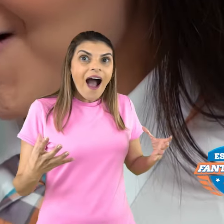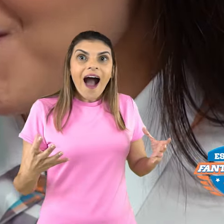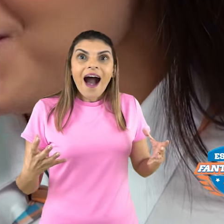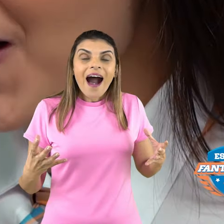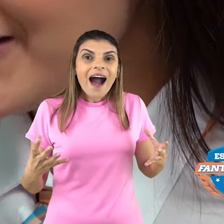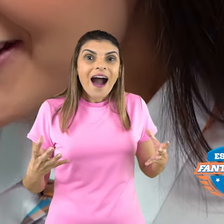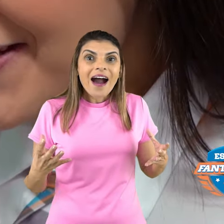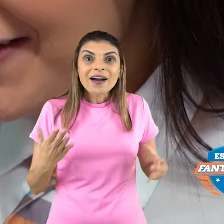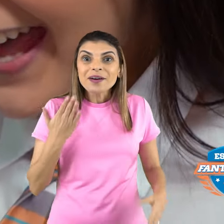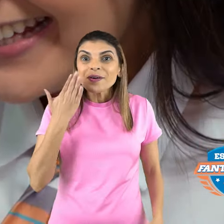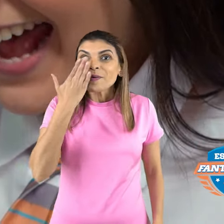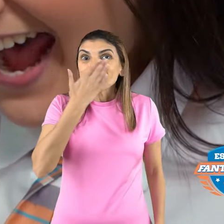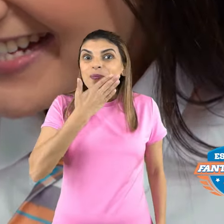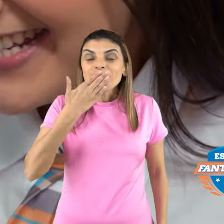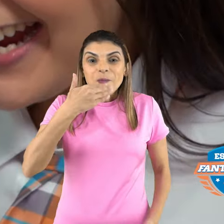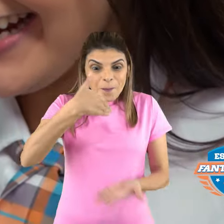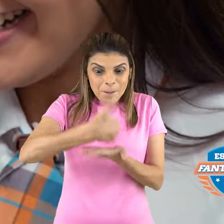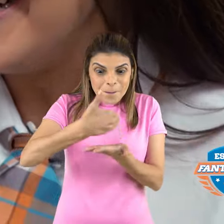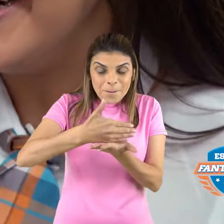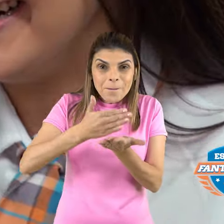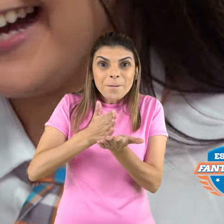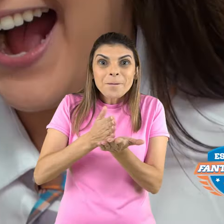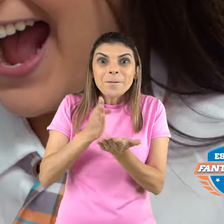É um bolo de verdade!